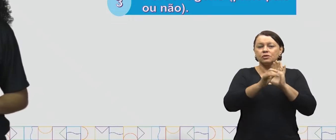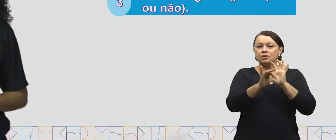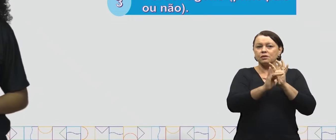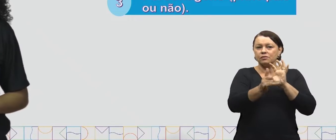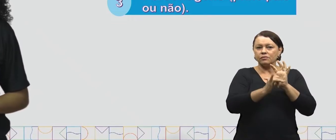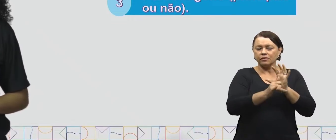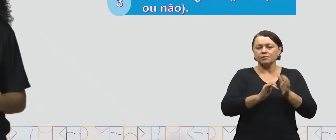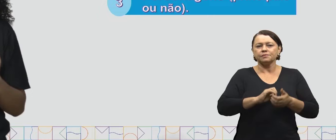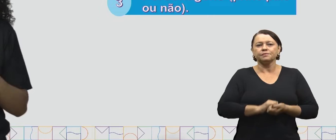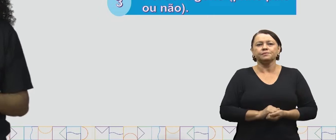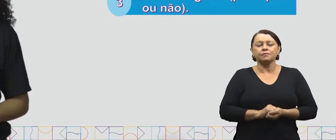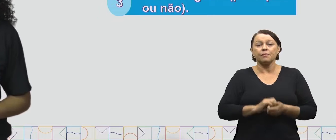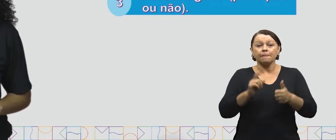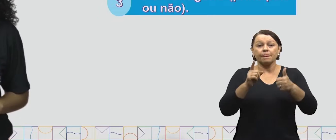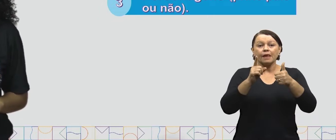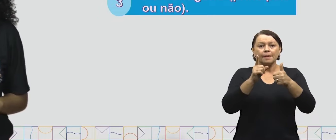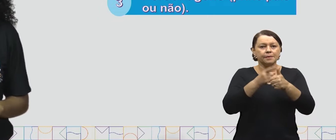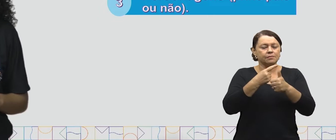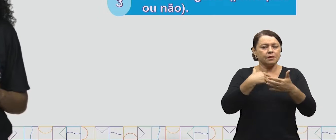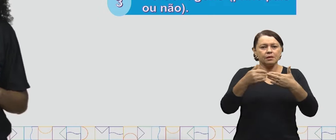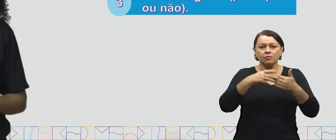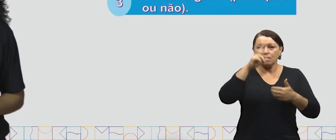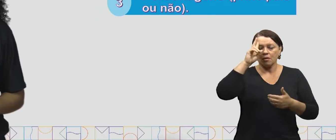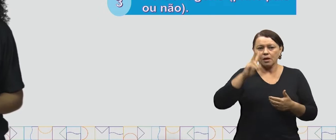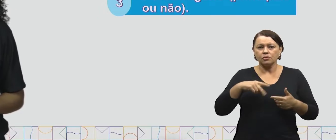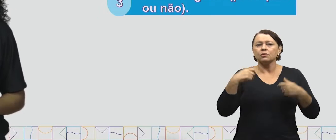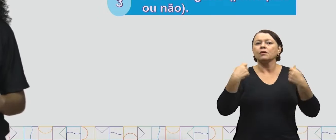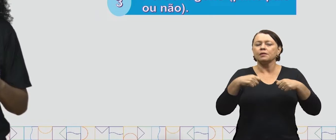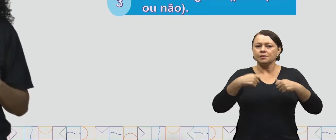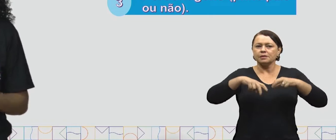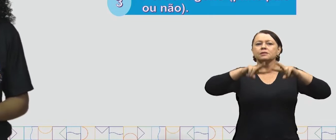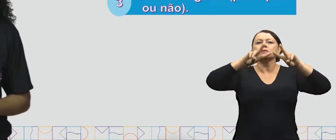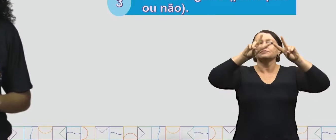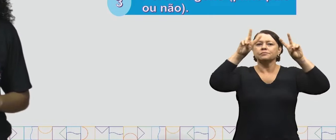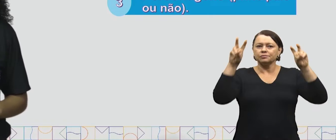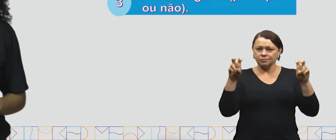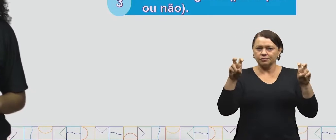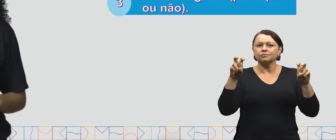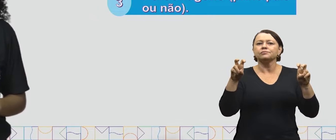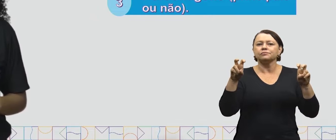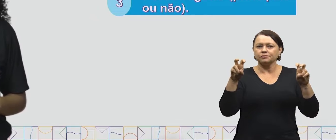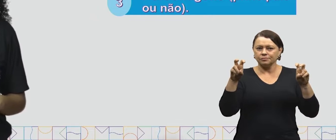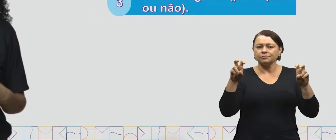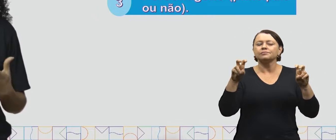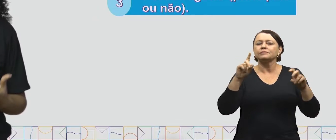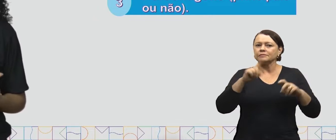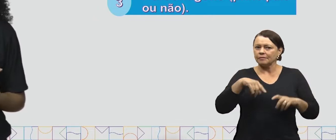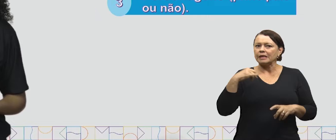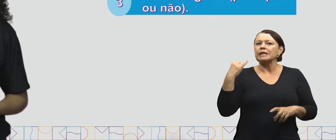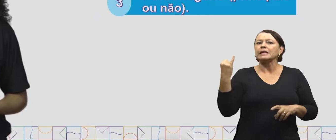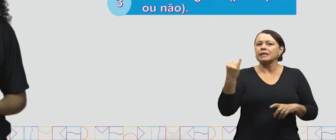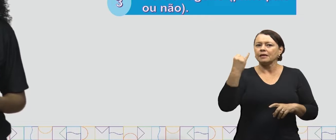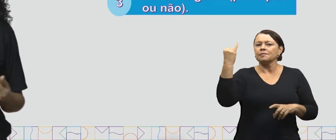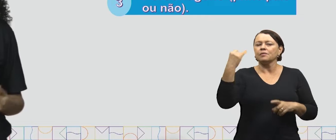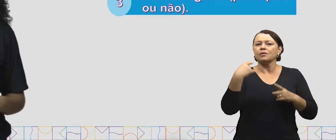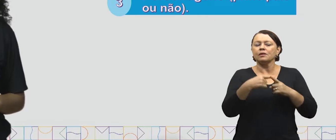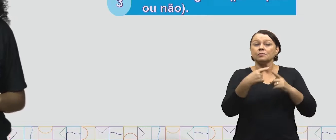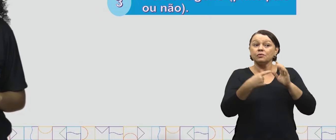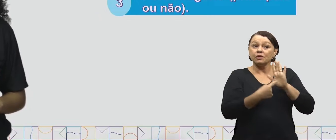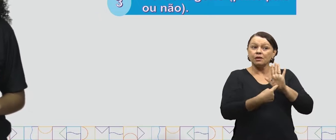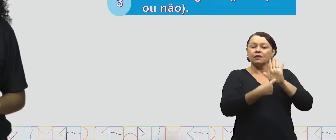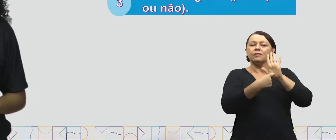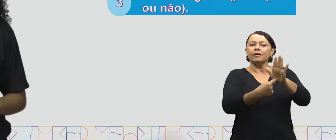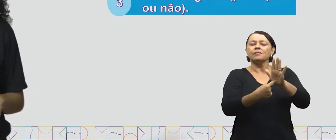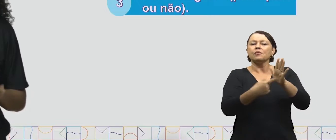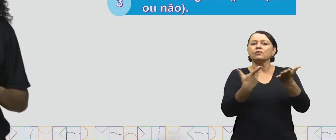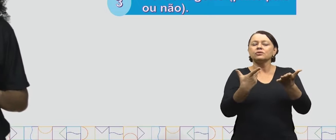como toda história, a fábula deve ter um título. O título é muito importante, pois ele indicará do que a história